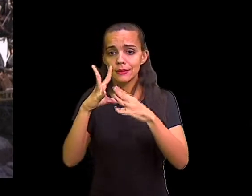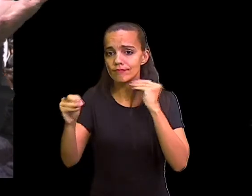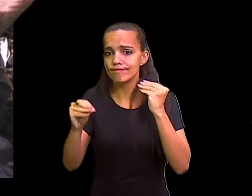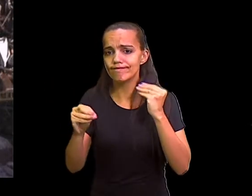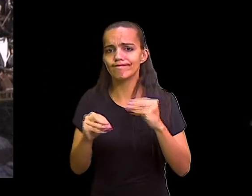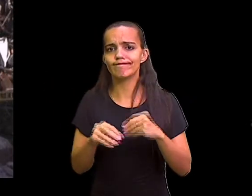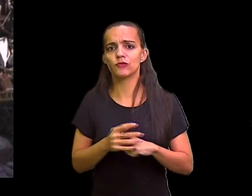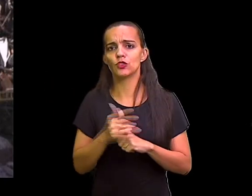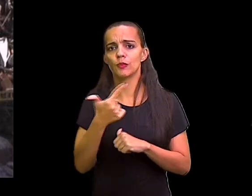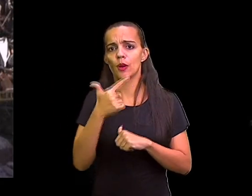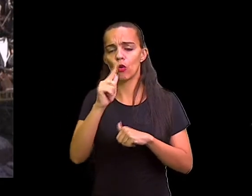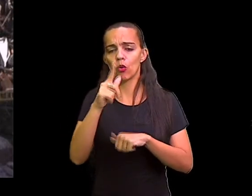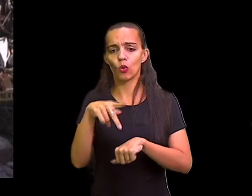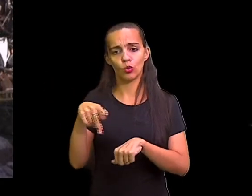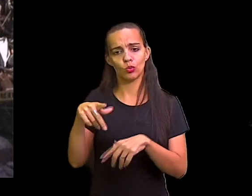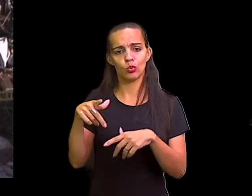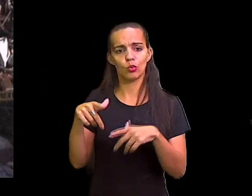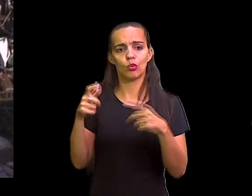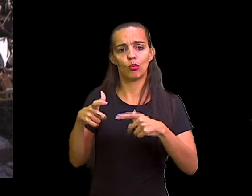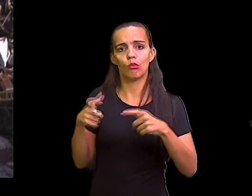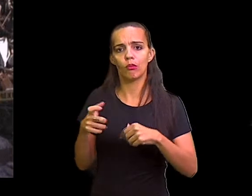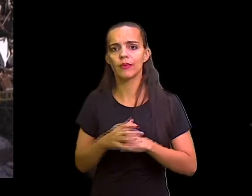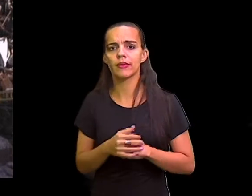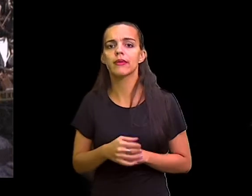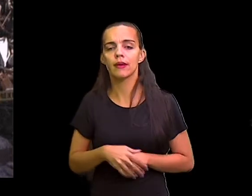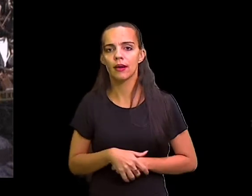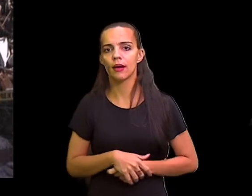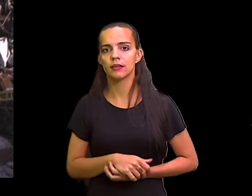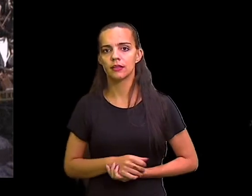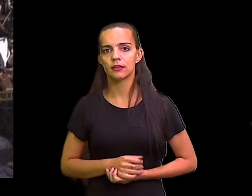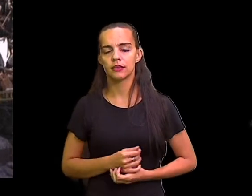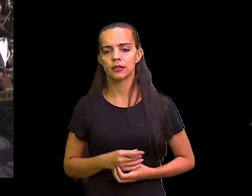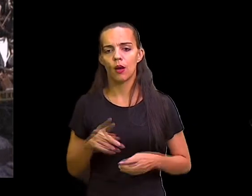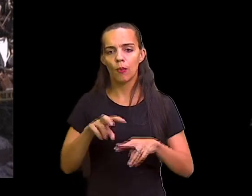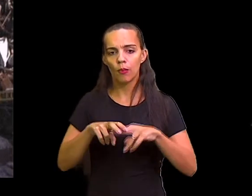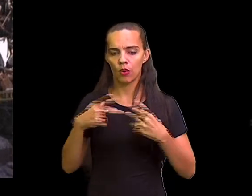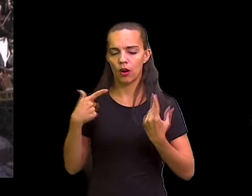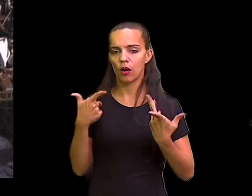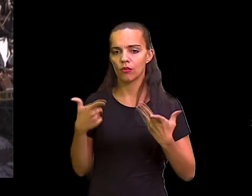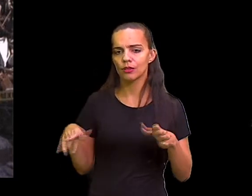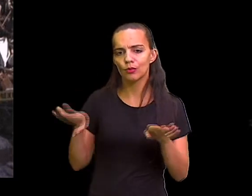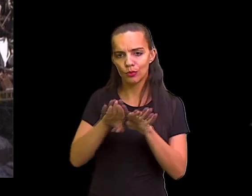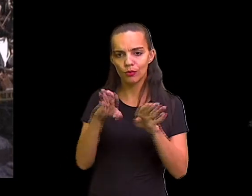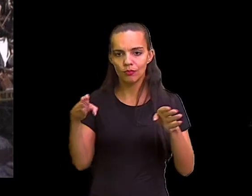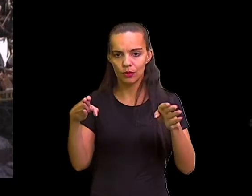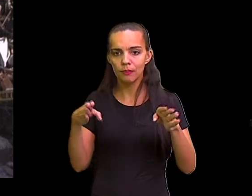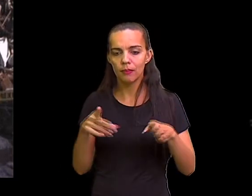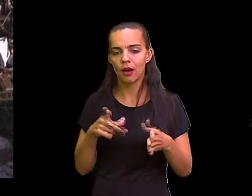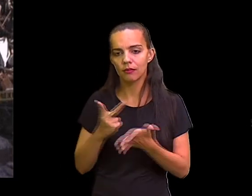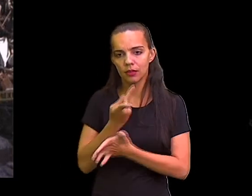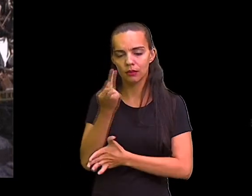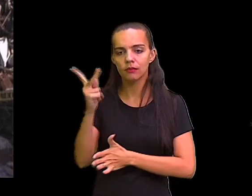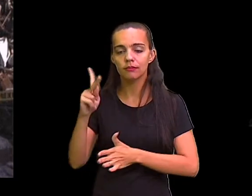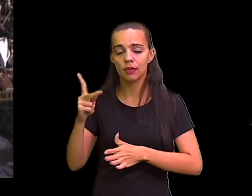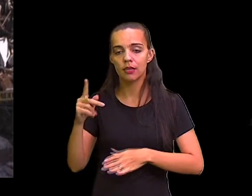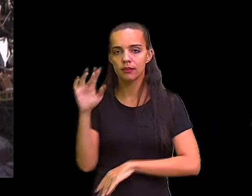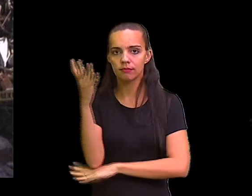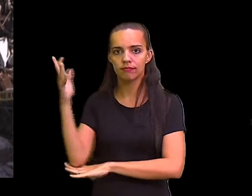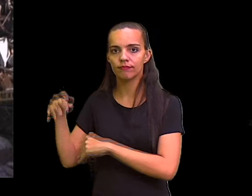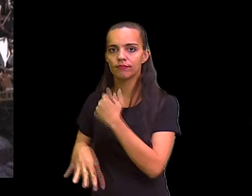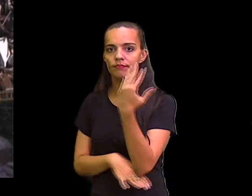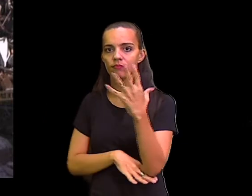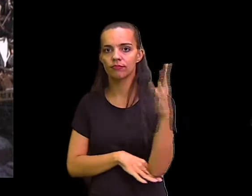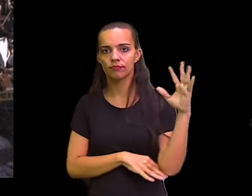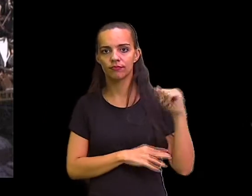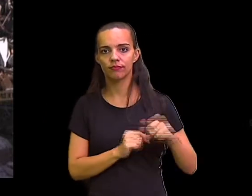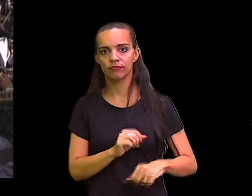da força ou das forças da natureza. Estudantes, nós conhecemos um